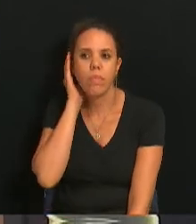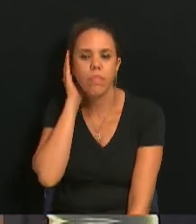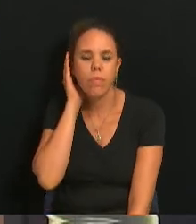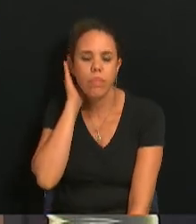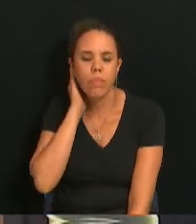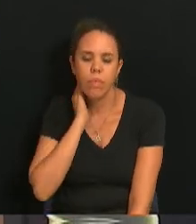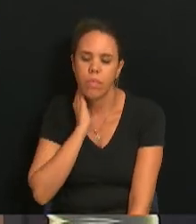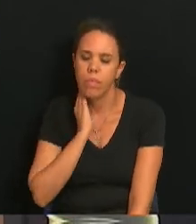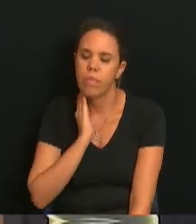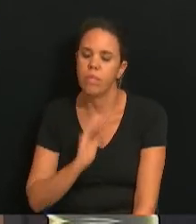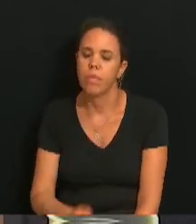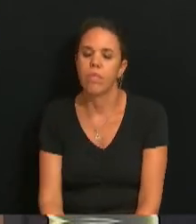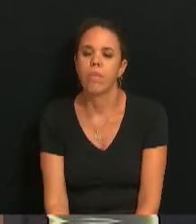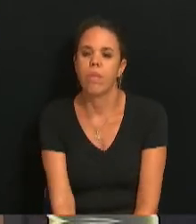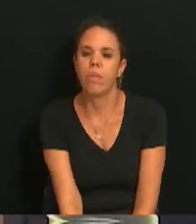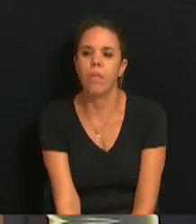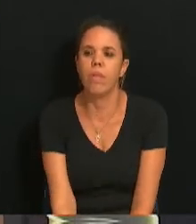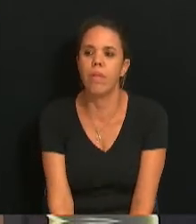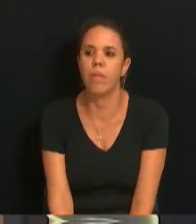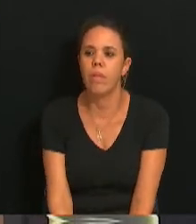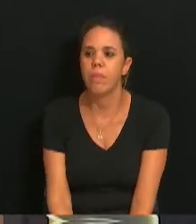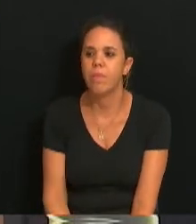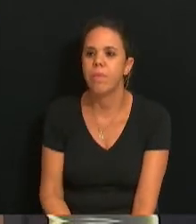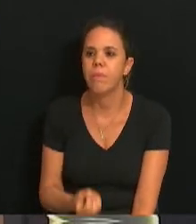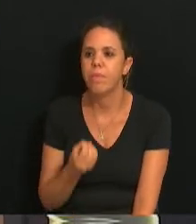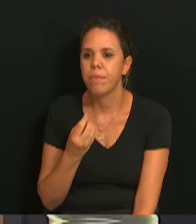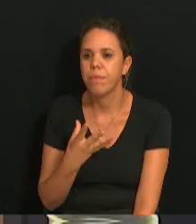Obrigada, Cláudio. Muito bom te ouvir.